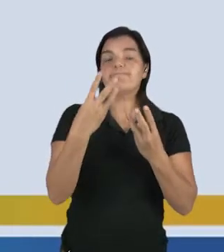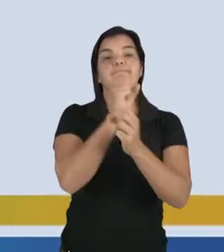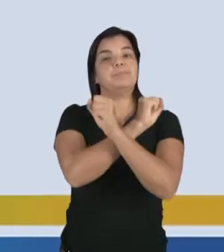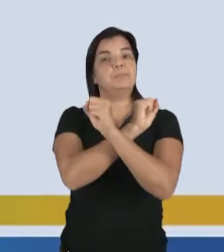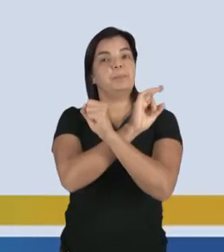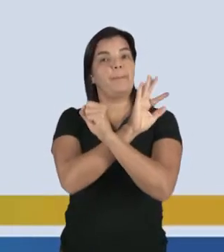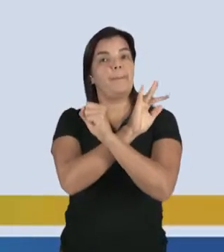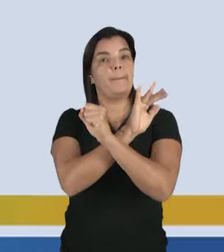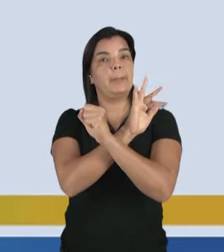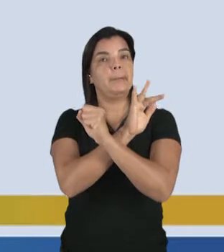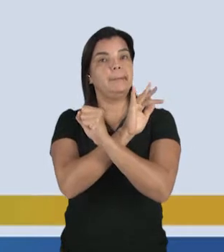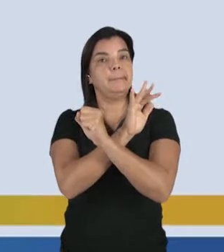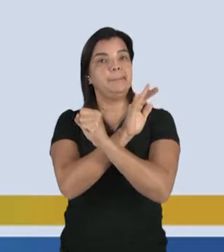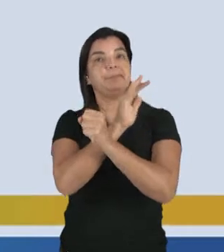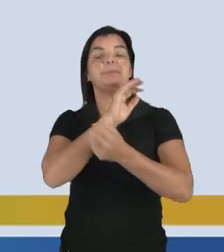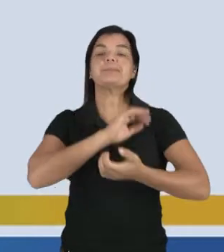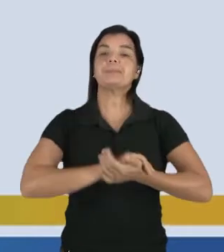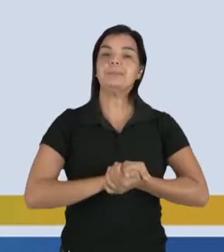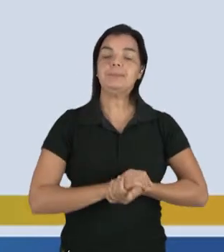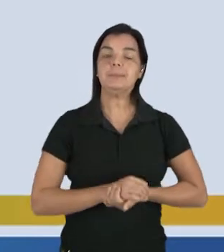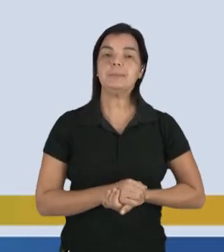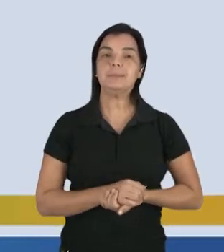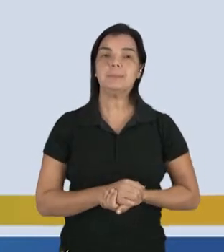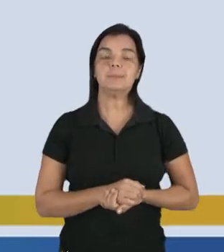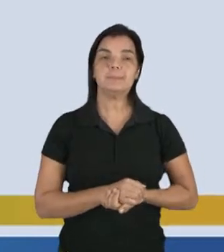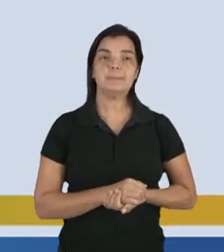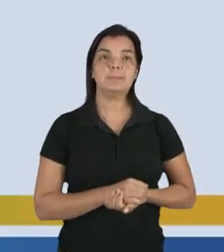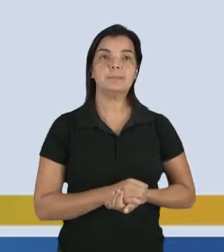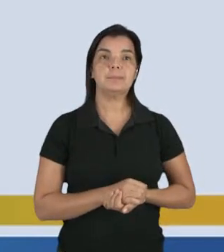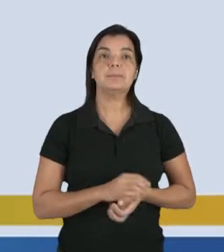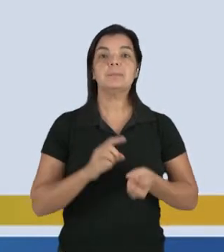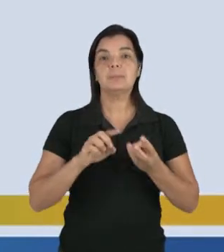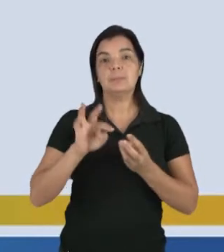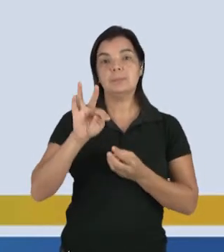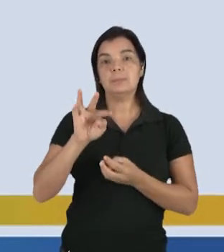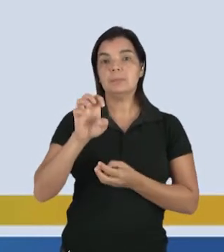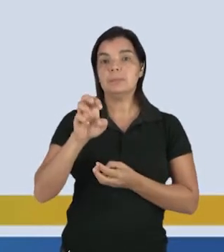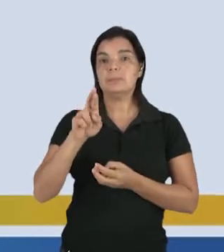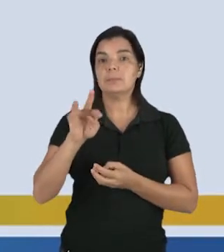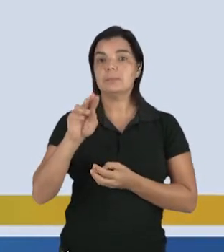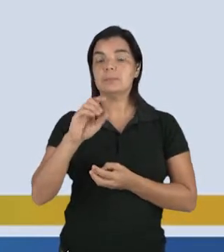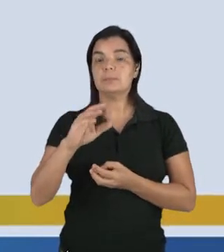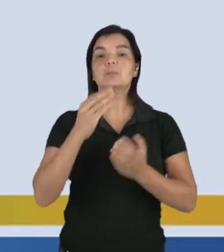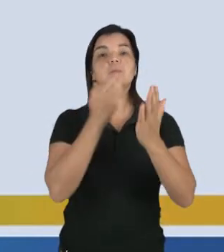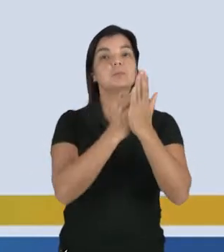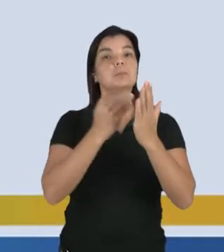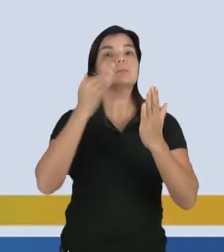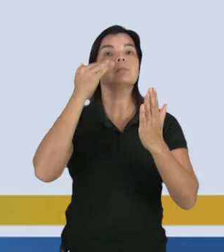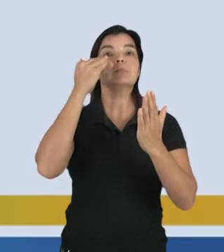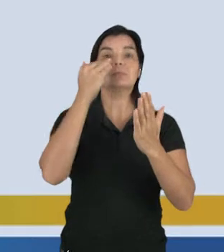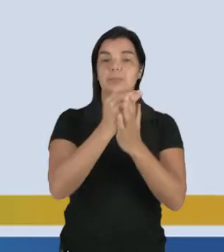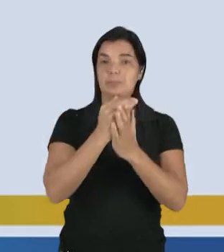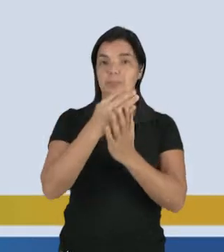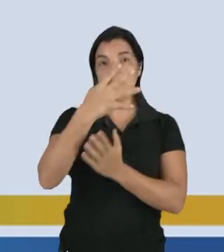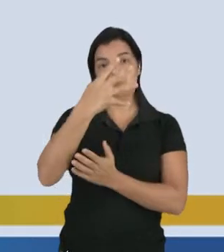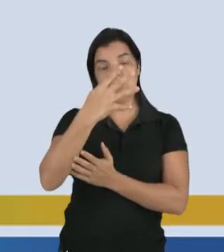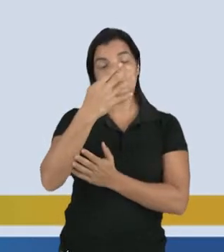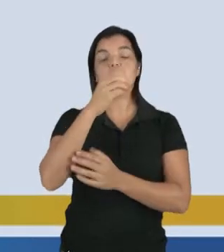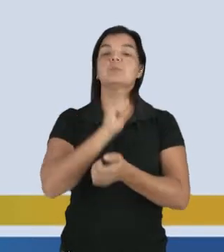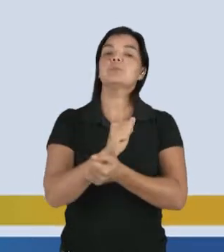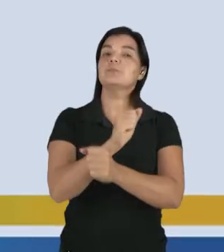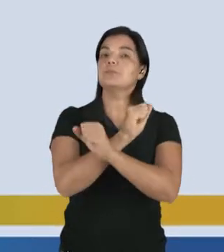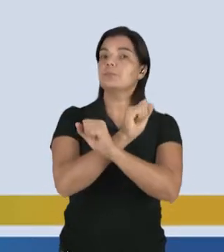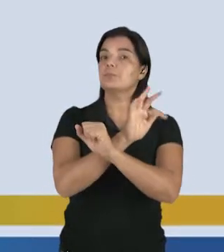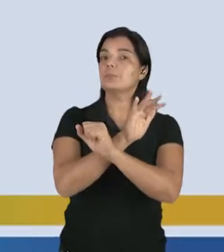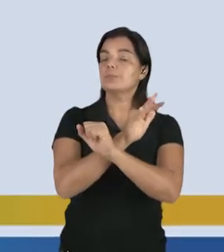Triácidos, quando ele apresenta 3 hidrogênios ionizáveis, e tetraácido, quando apresenta